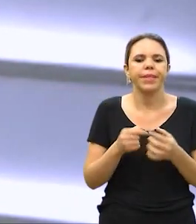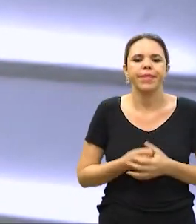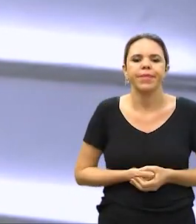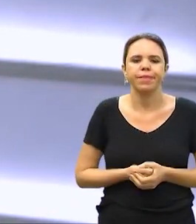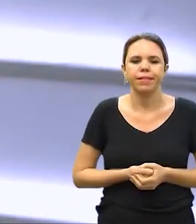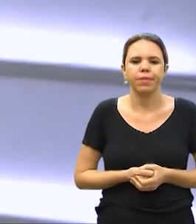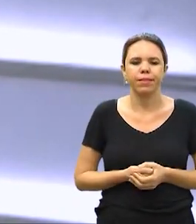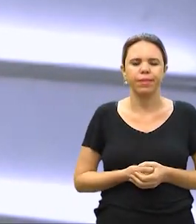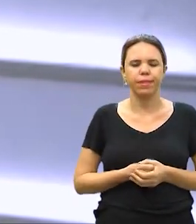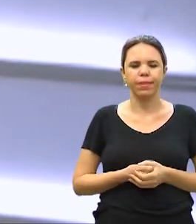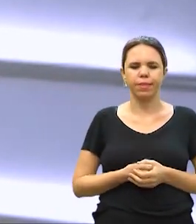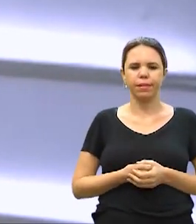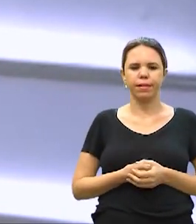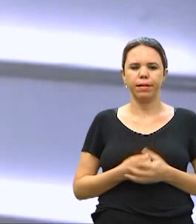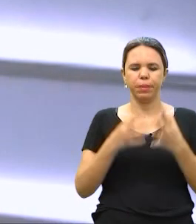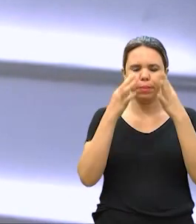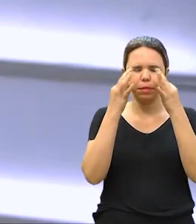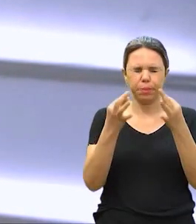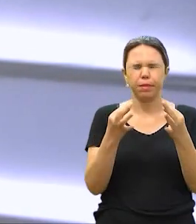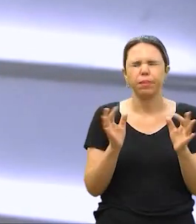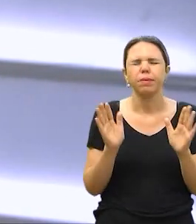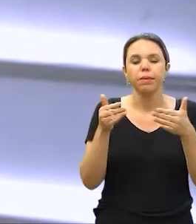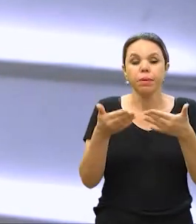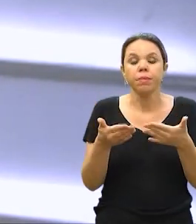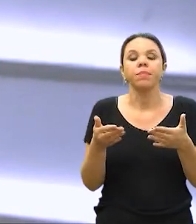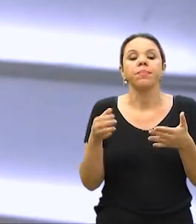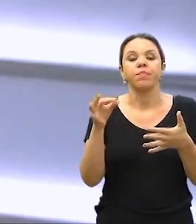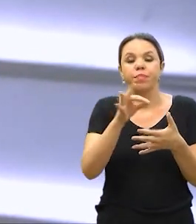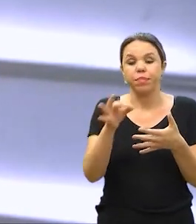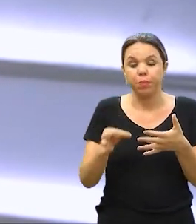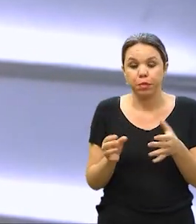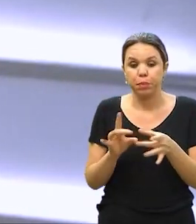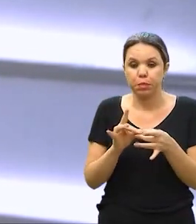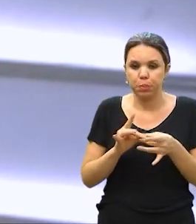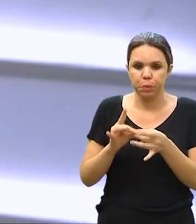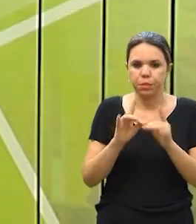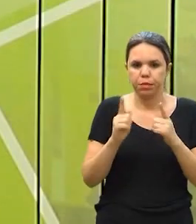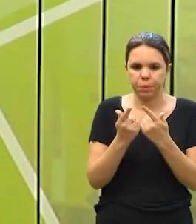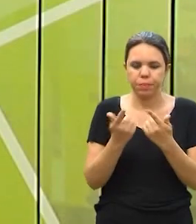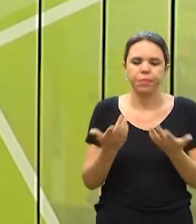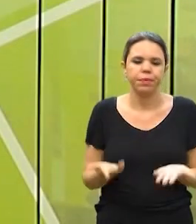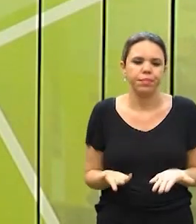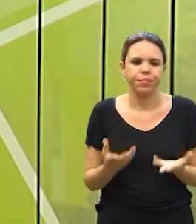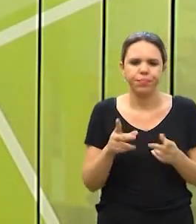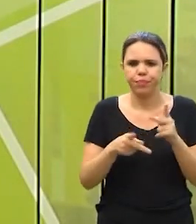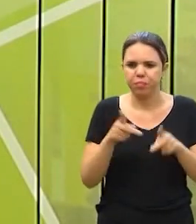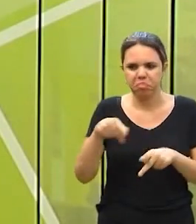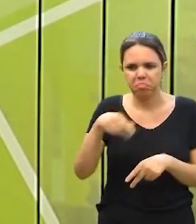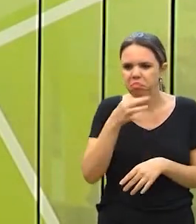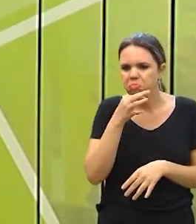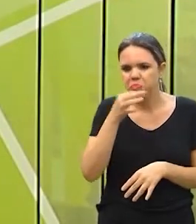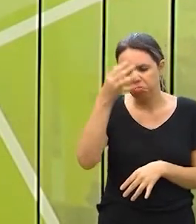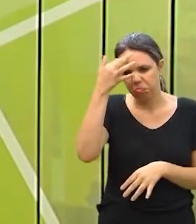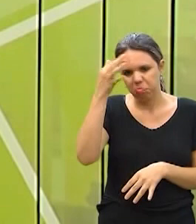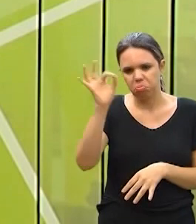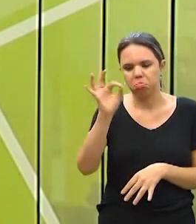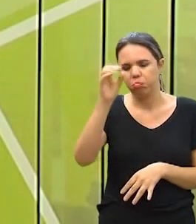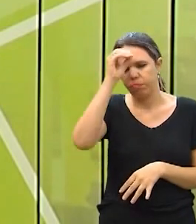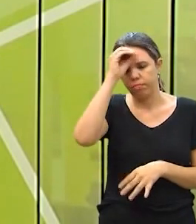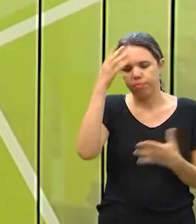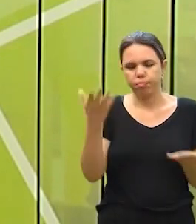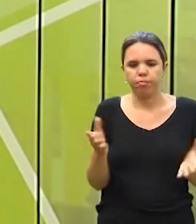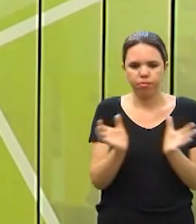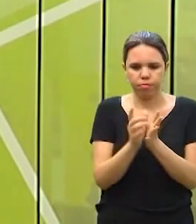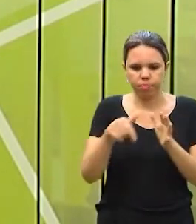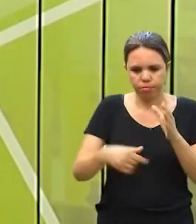ter um olhar aí muito mais atento e conjunto para a gestão da APA. Mas muita gente não sabe que aqui na Câmara existe uma